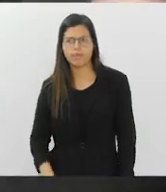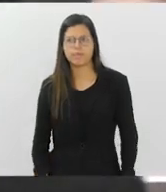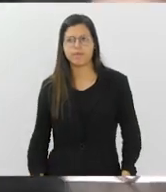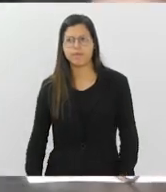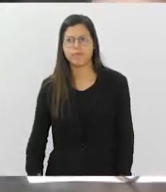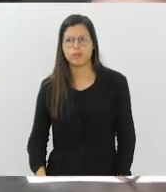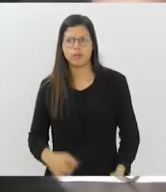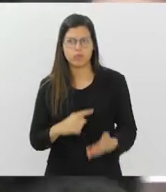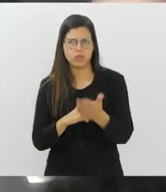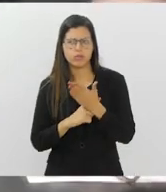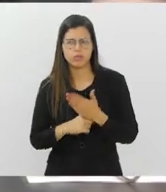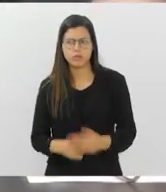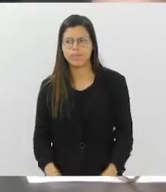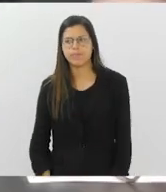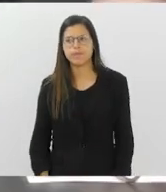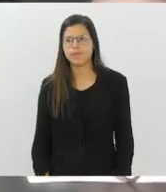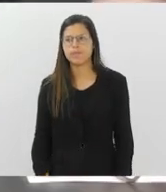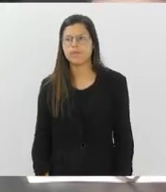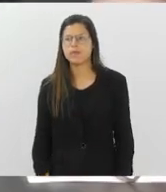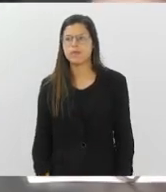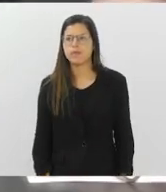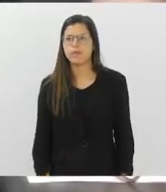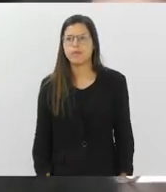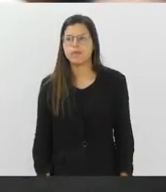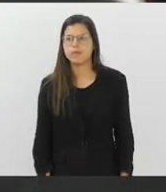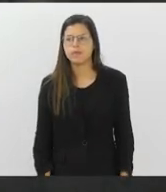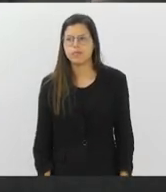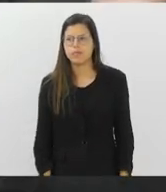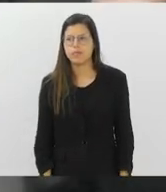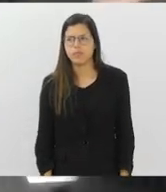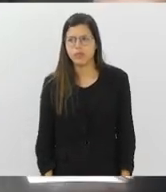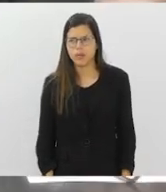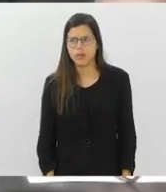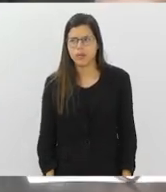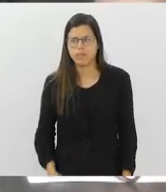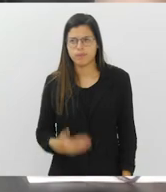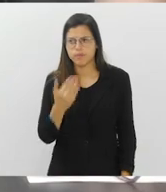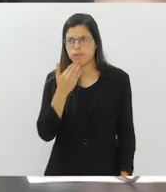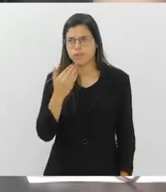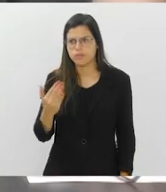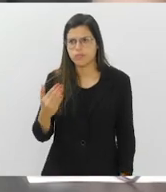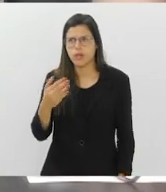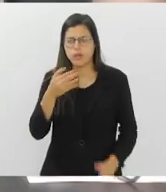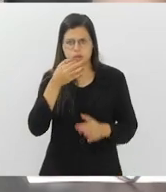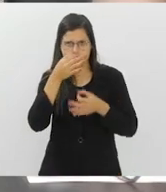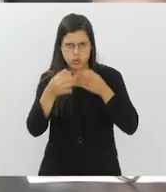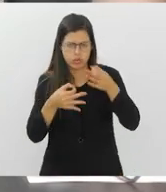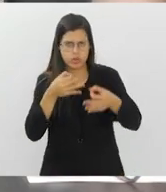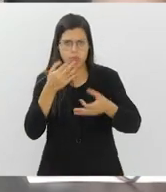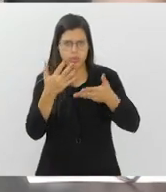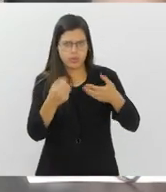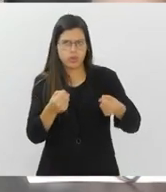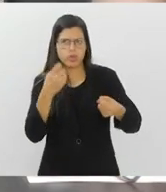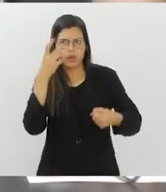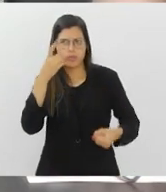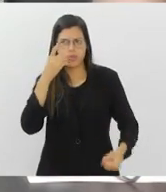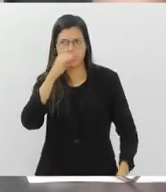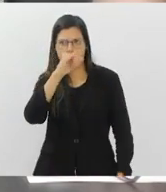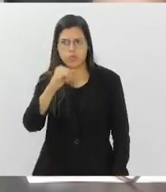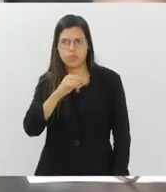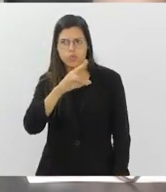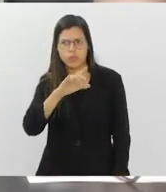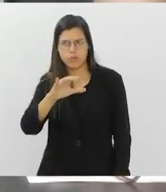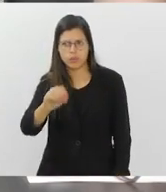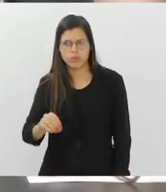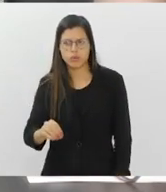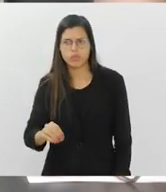nos ajudar. E aí eu pediria, acatando inclusive a sugestão do deputado Júlio, que deixe